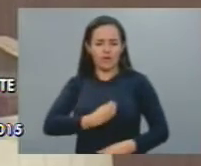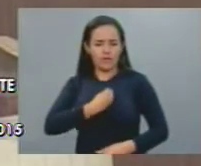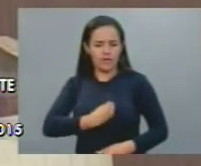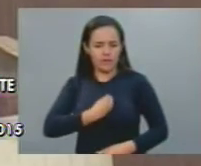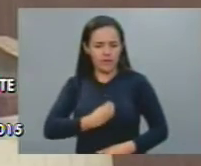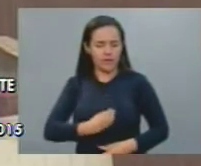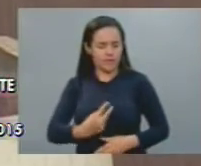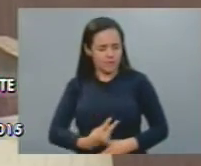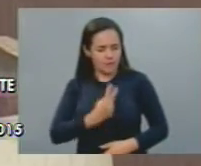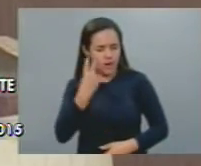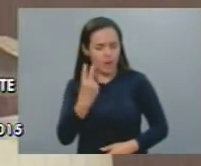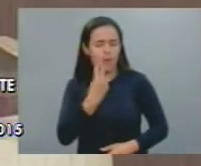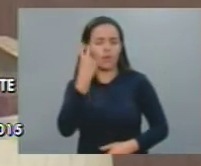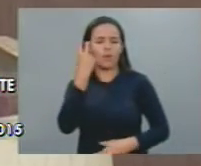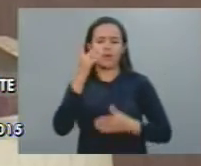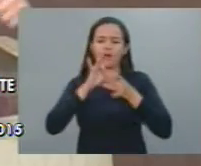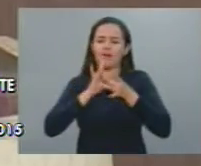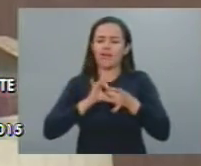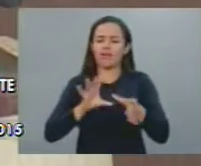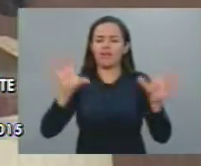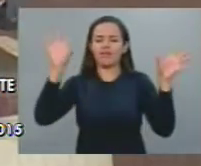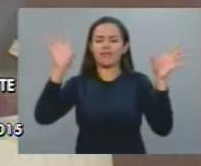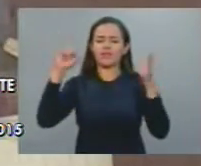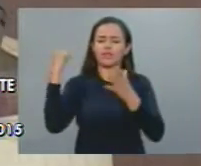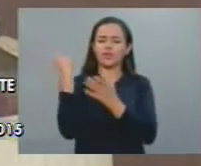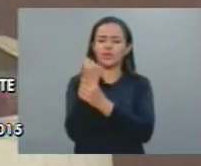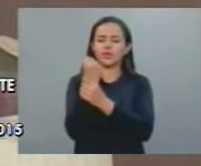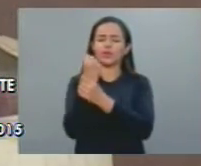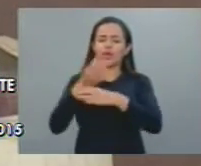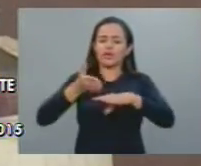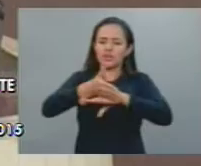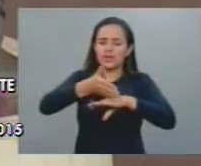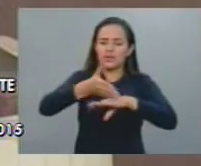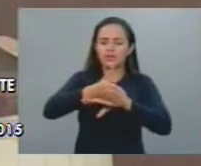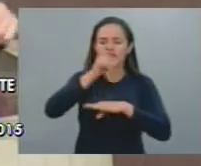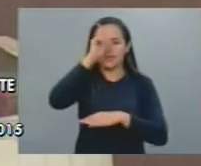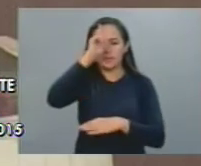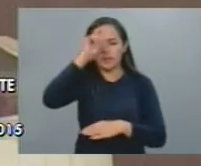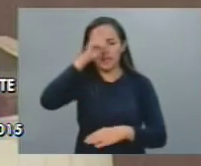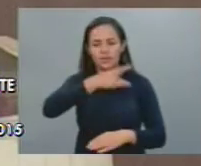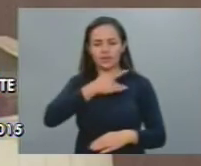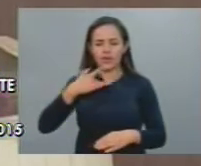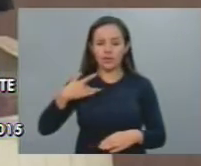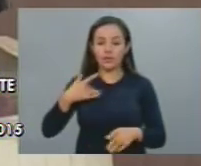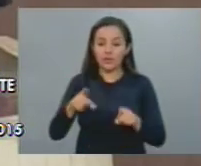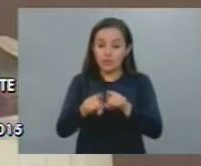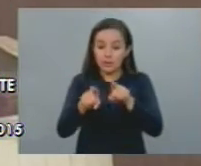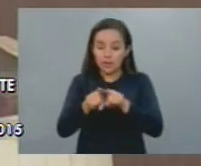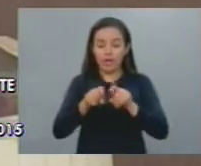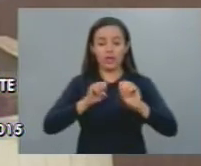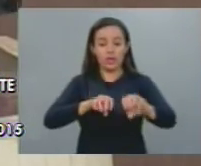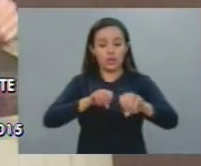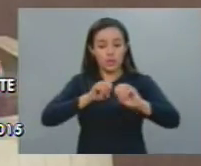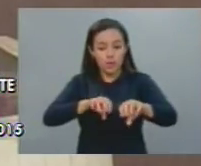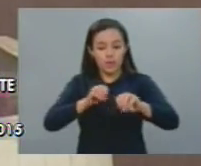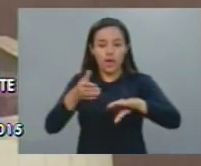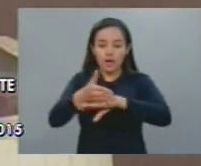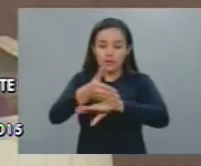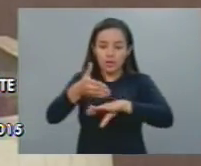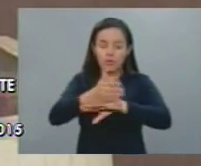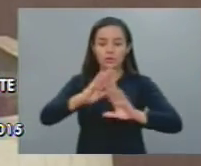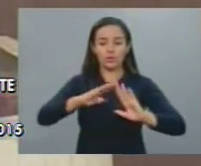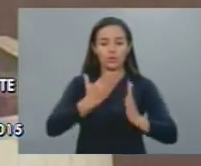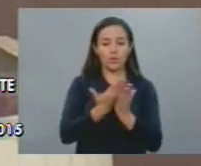vida protegida, segura, com acesso à saúde, à educação. Lembrando um grande